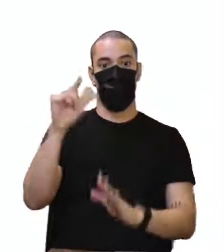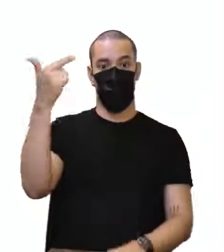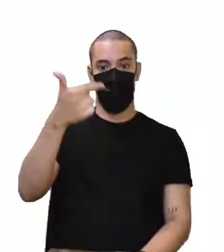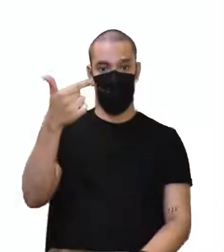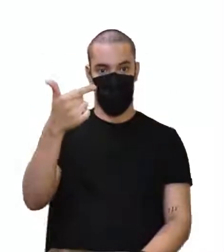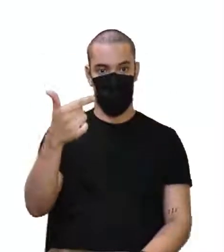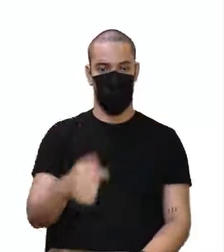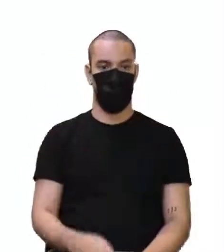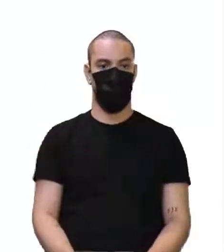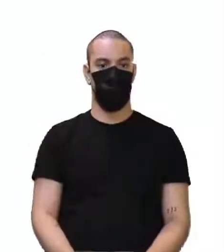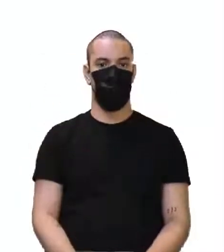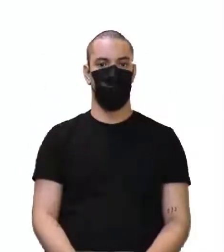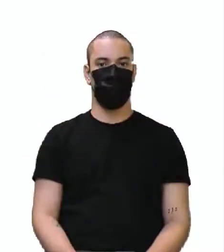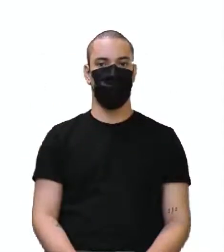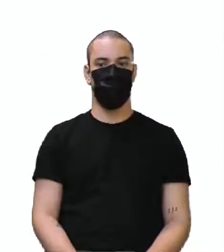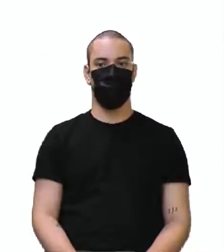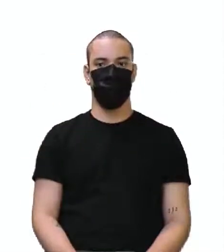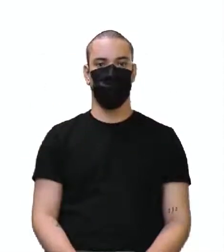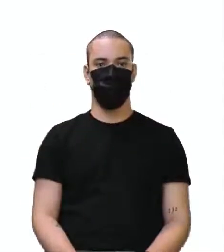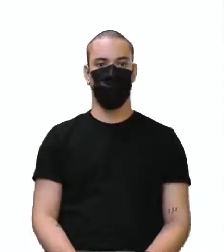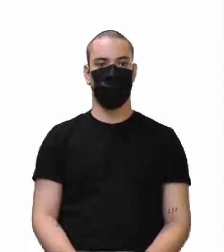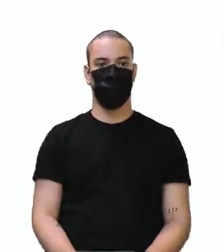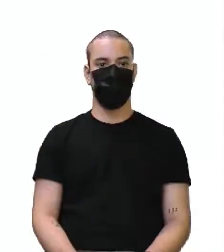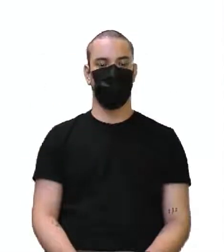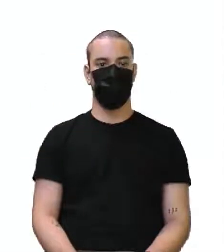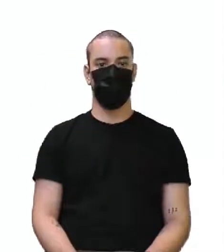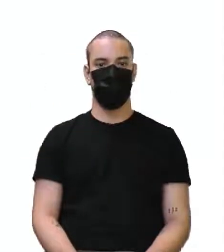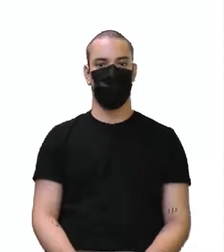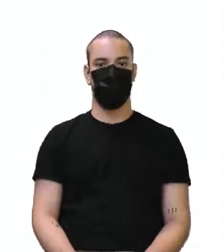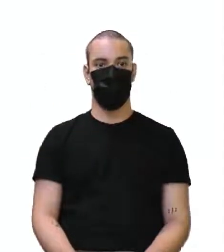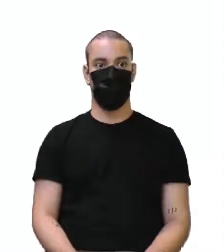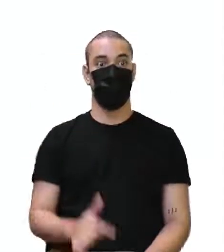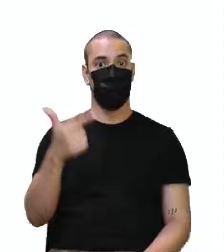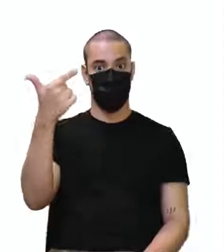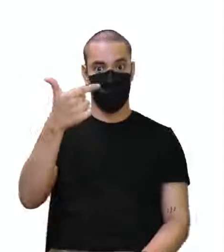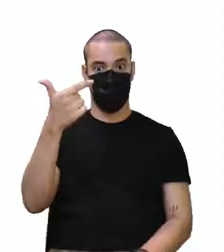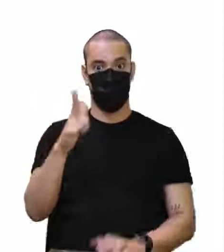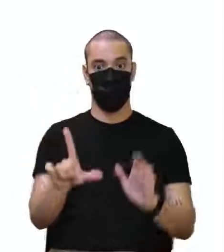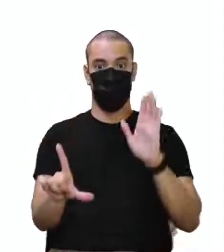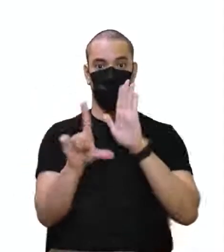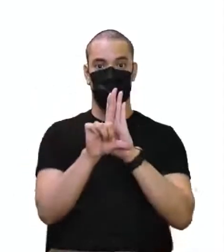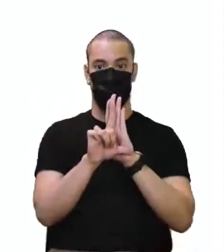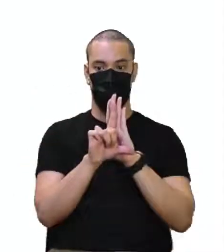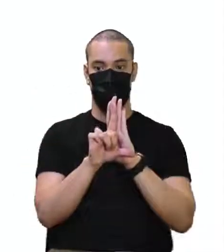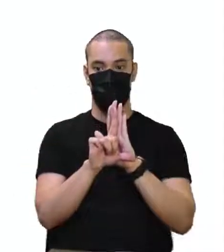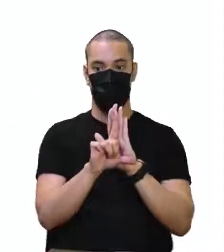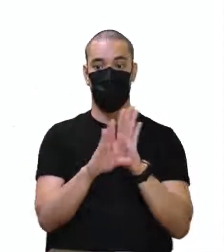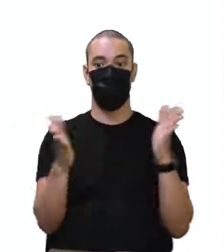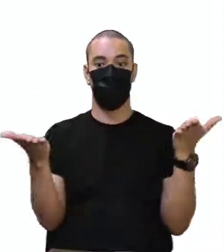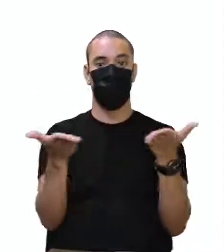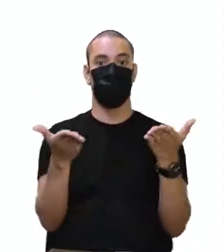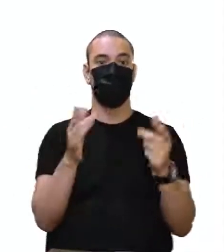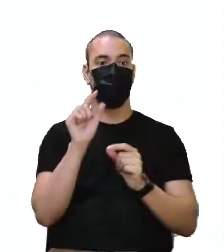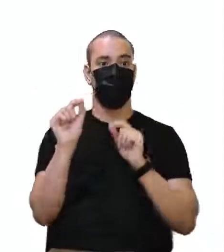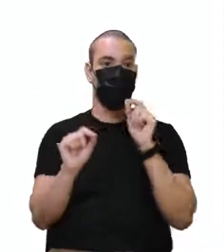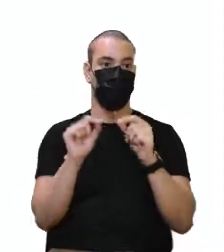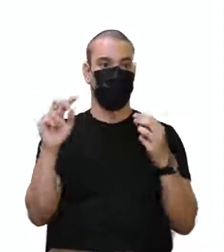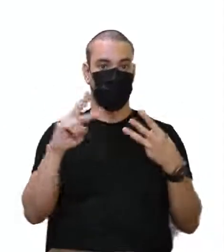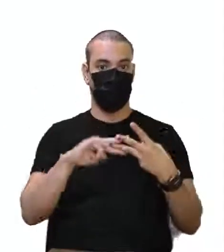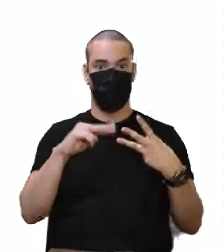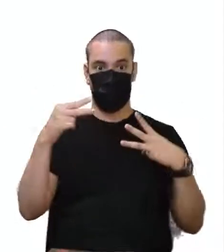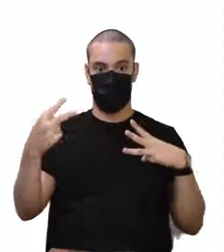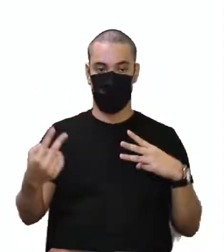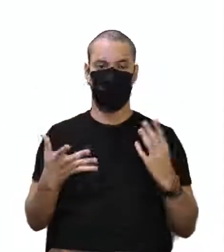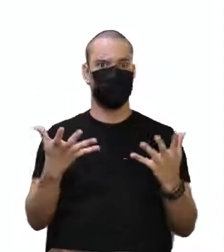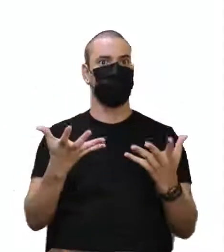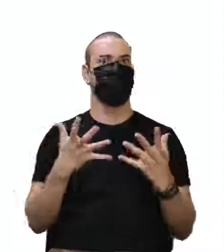mendeliana. Olha lá, galera. Então, na segunda lei, eu agora, Gregor Mendel,